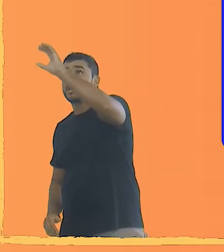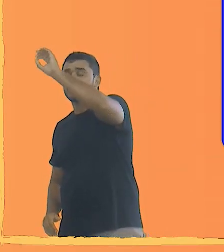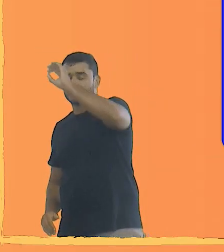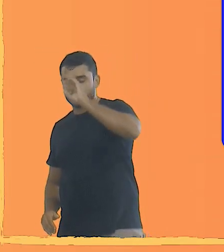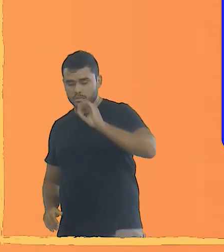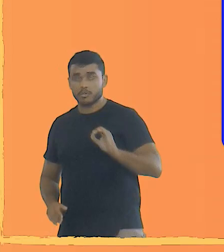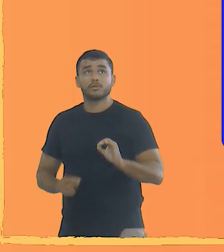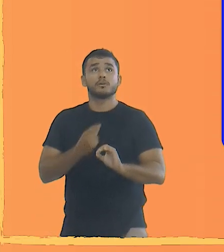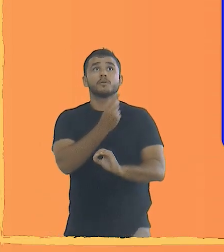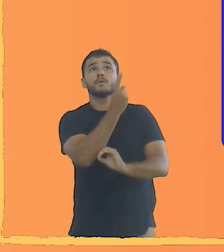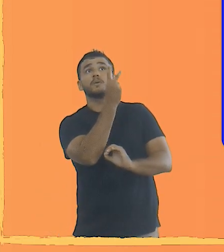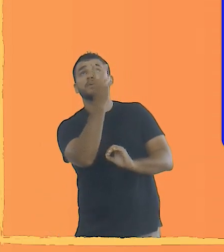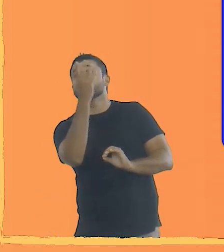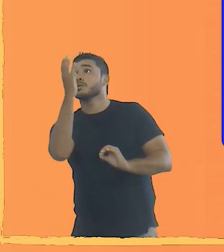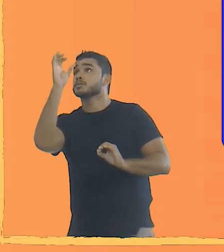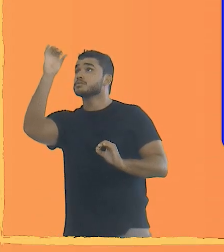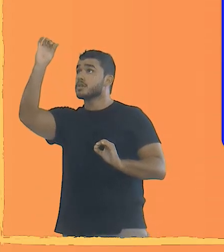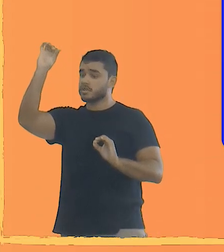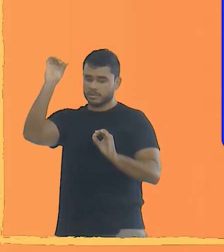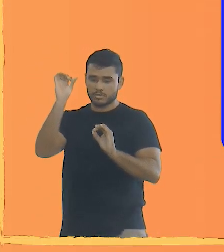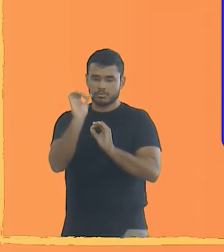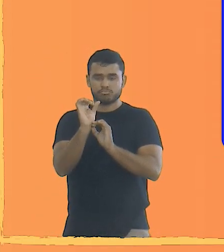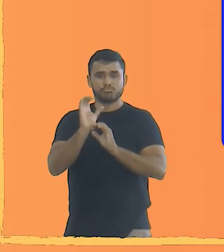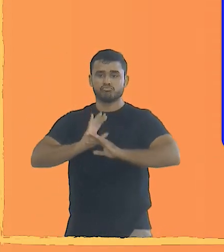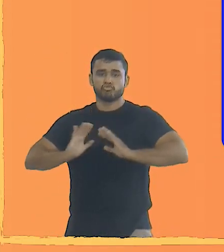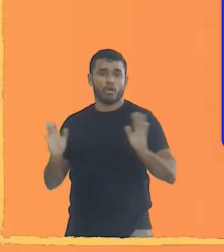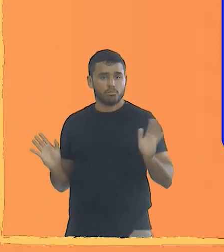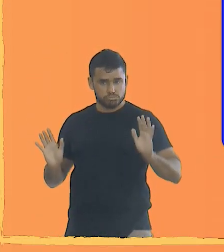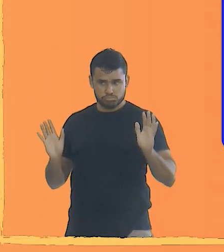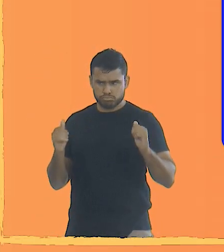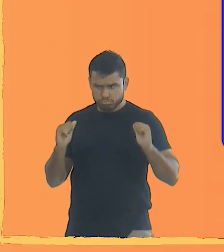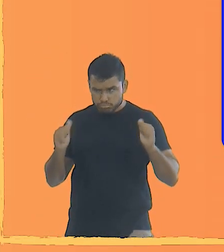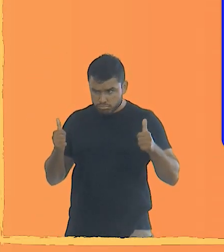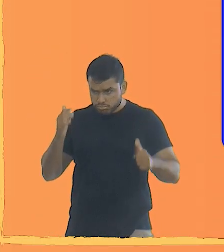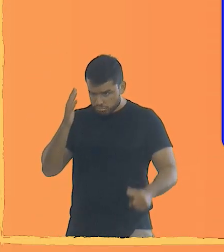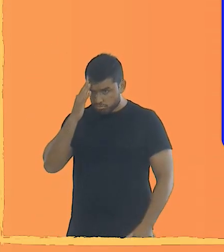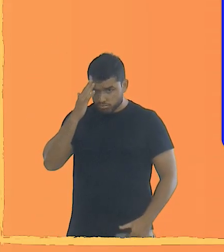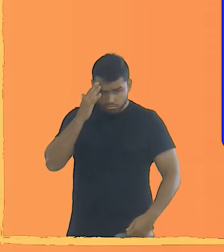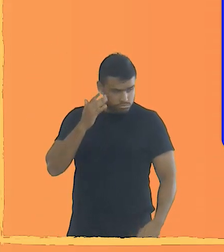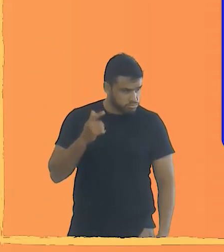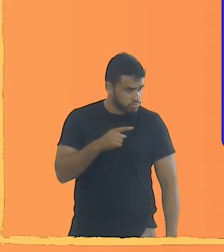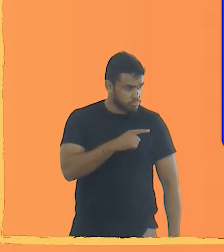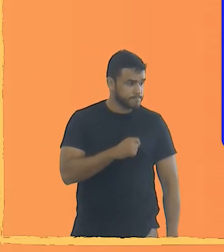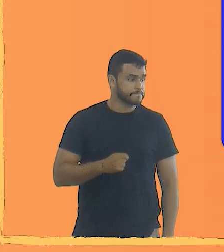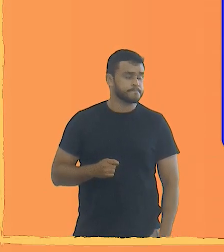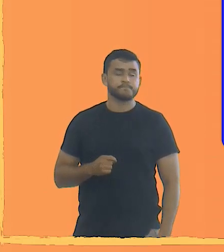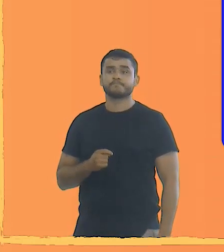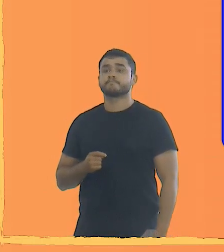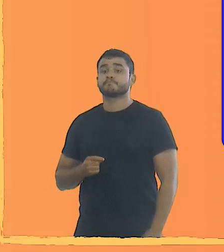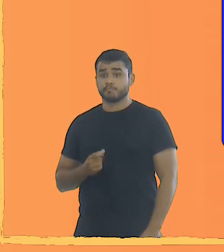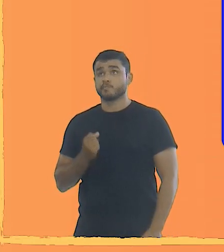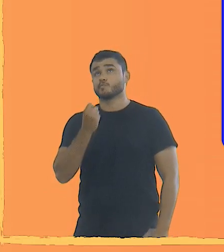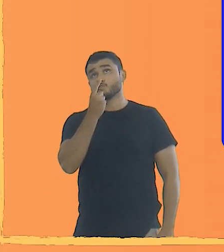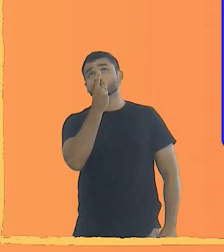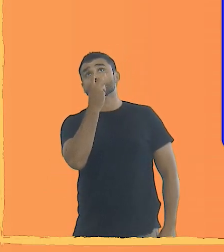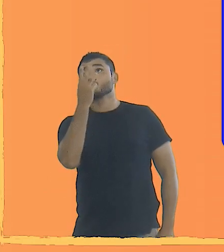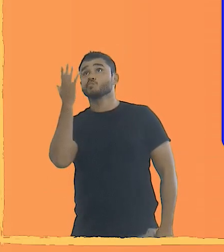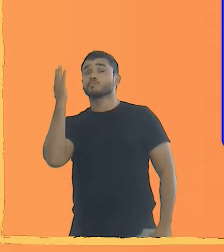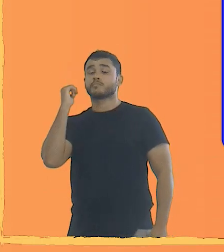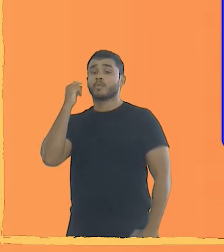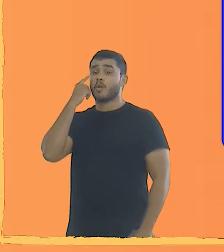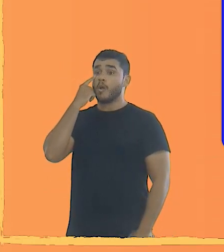vezes 10 vezes 10, 6 vezes, isso é a mesma coisa que 10 elevado a 6. Isso é a quantidade de senhas que eu tenho